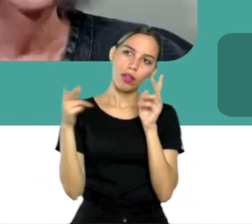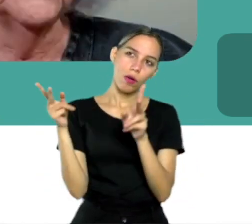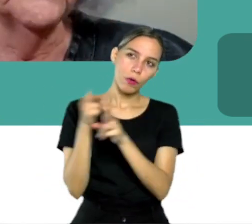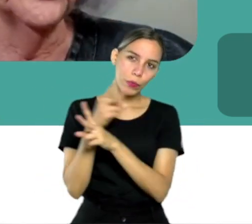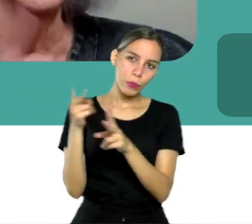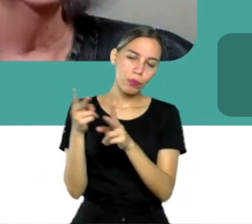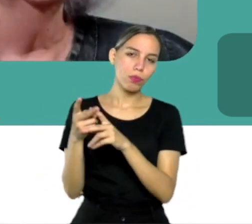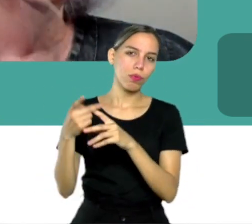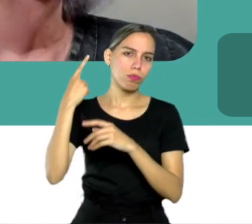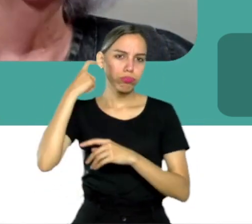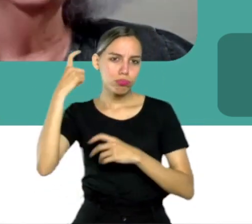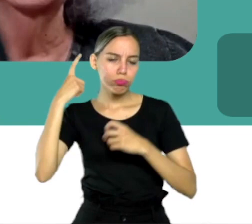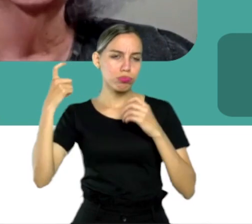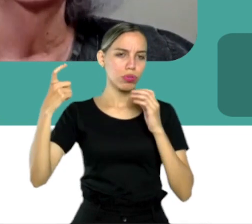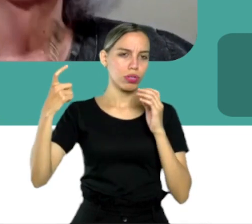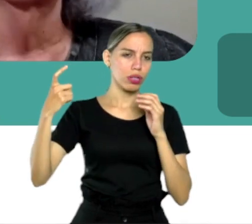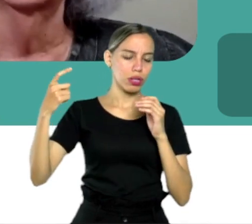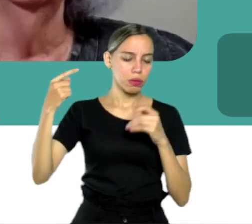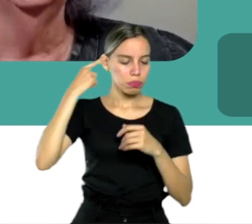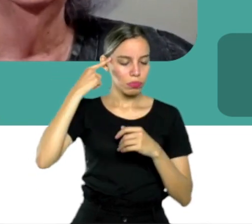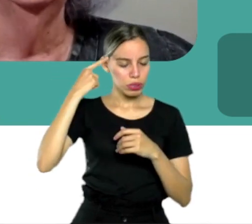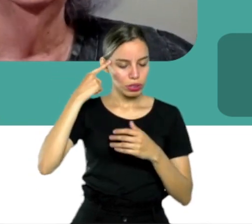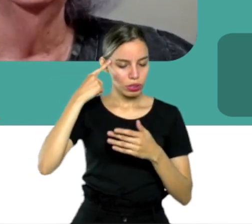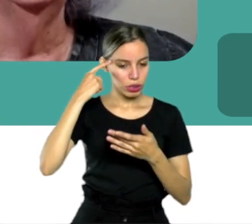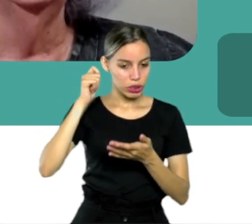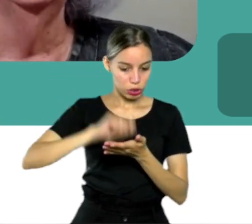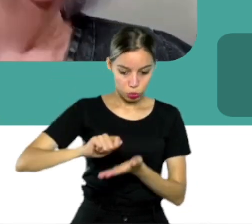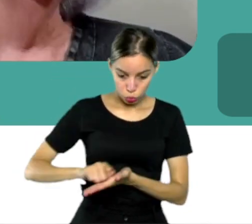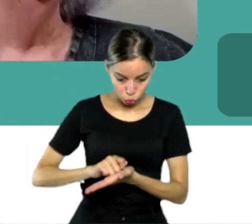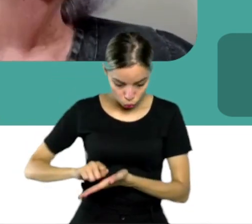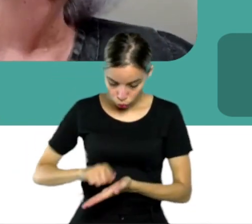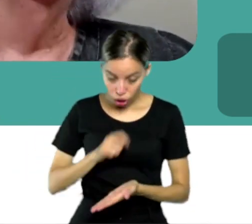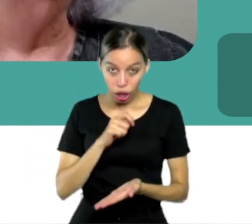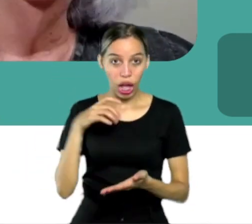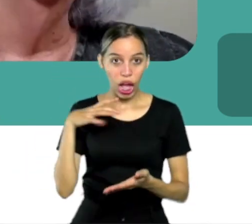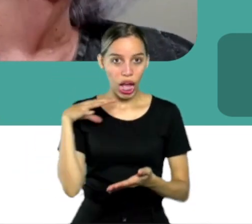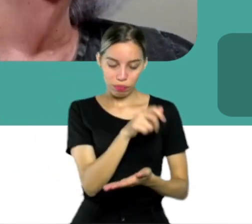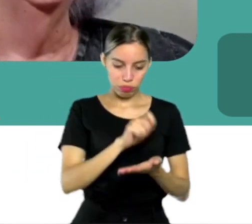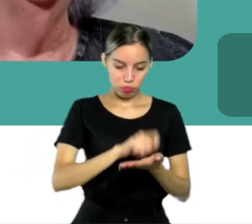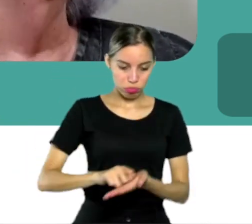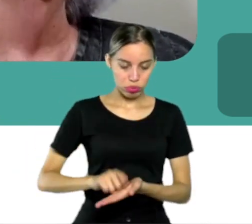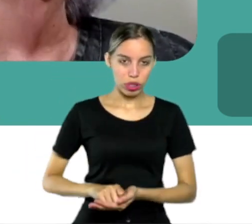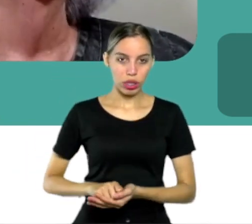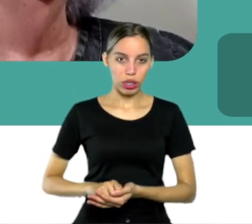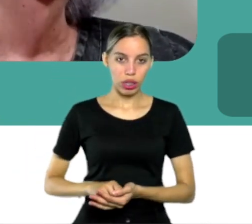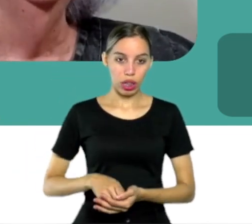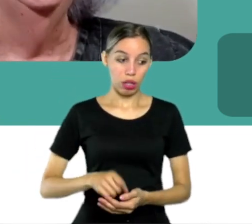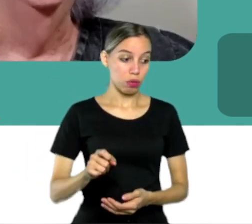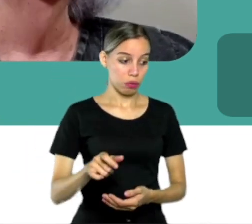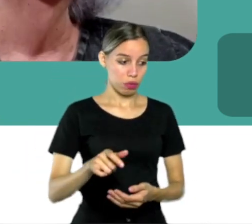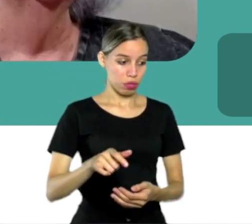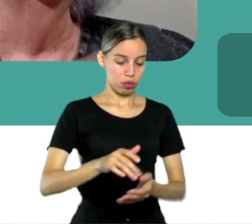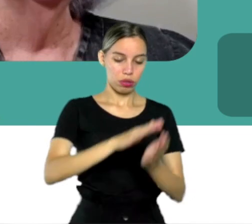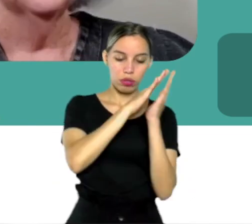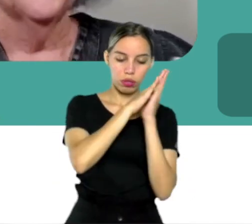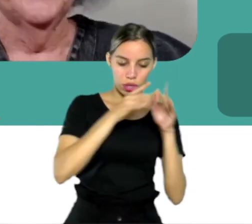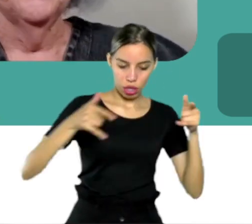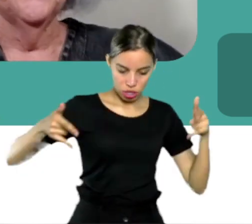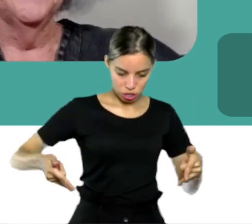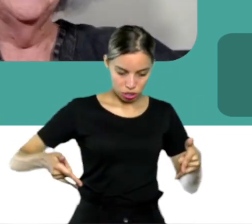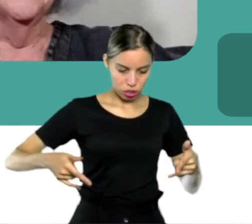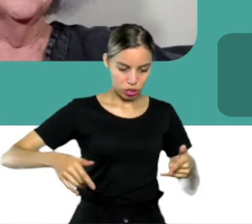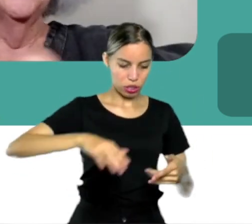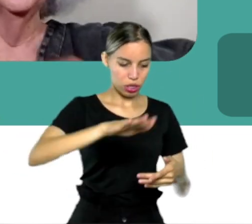aí eu vou escrever, porque senão eu esqueço, tenho que escrever na hora. Eu durmo com papel, com lápis, né? Às vezes, eu tenho uma história